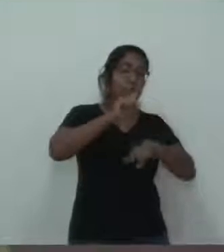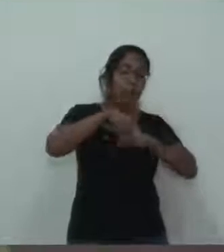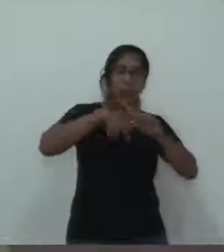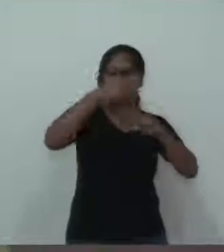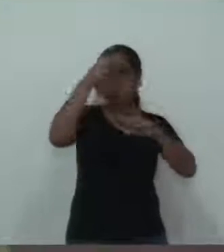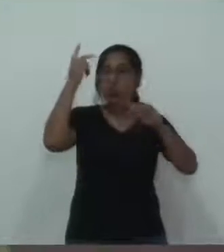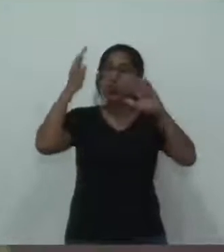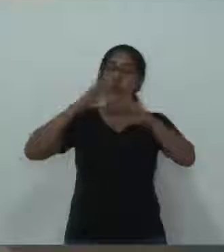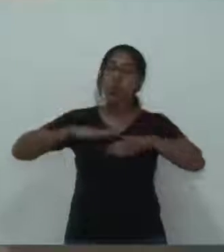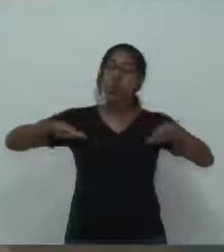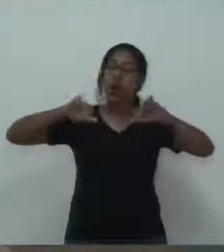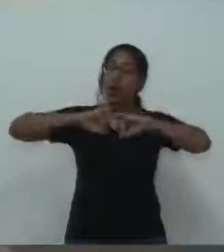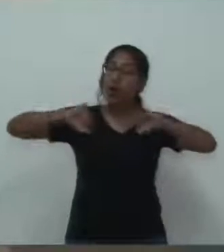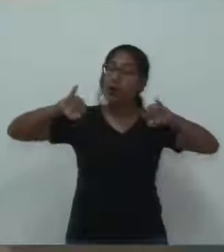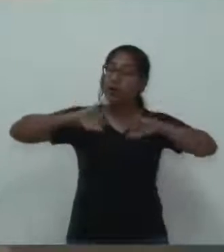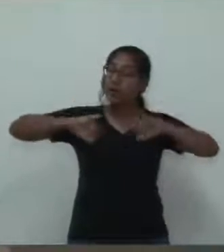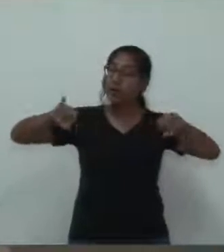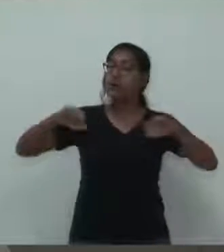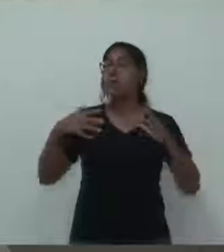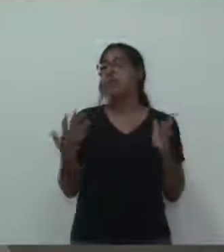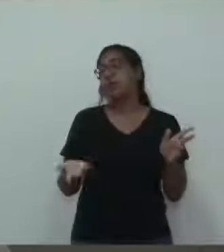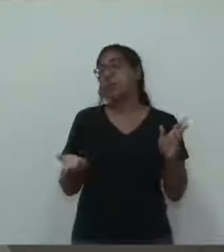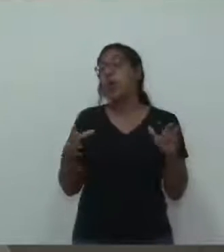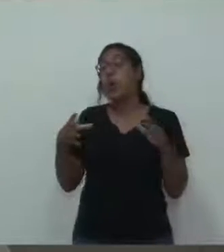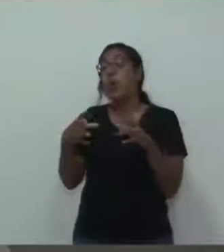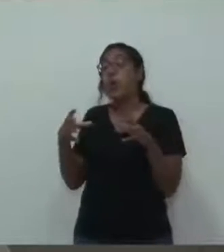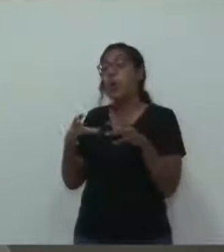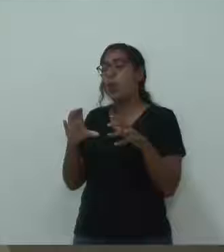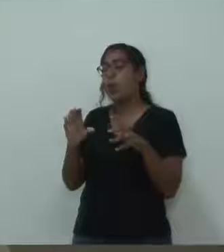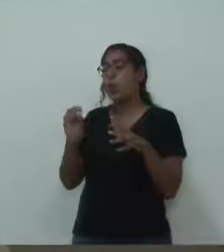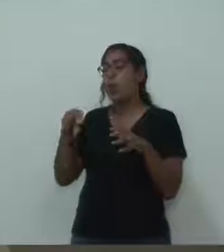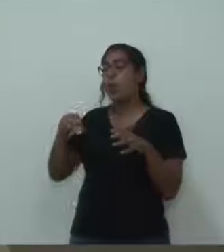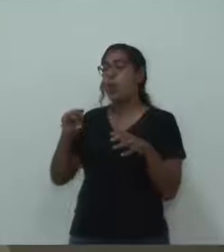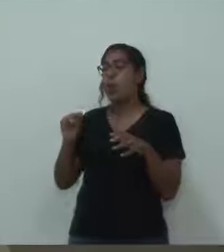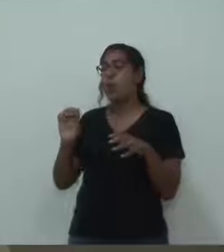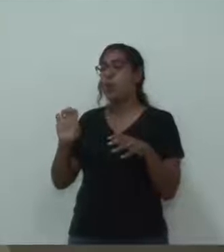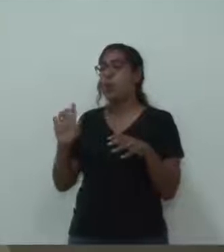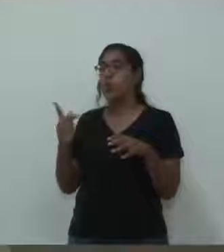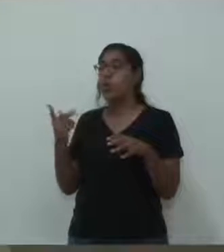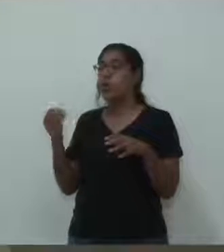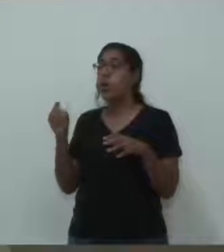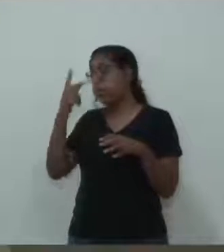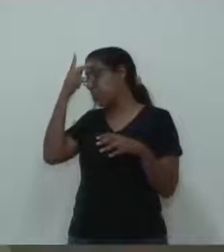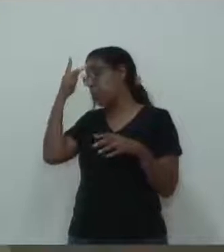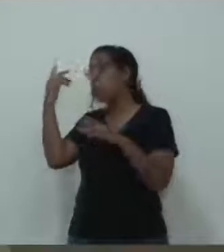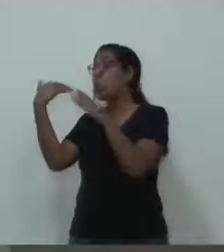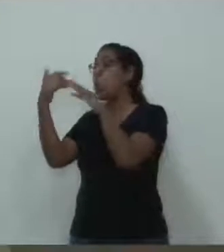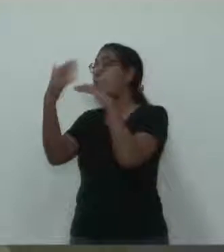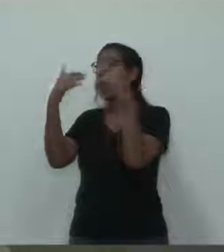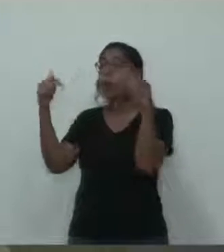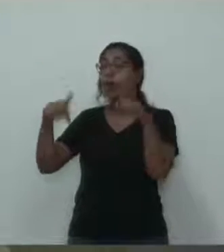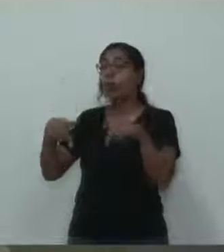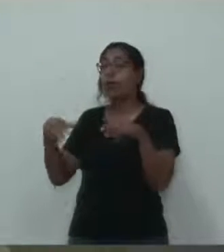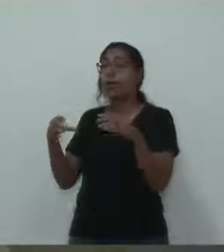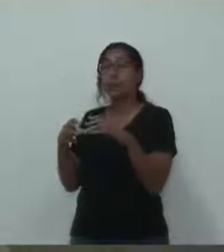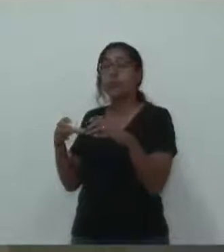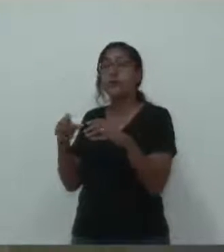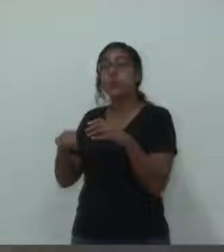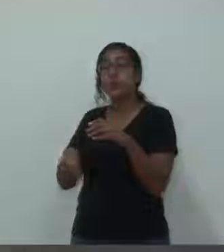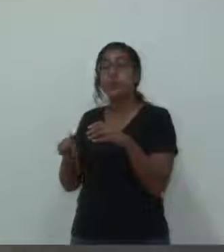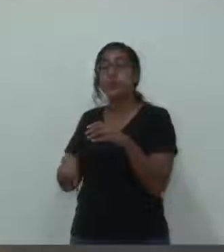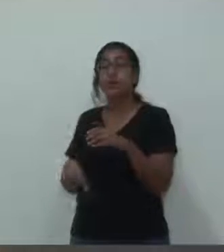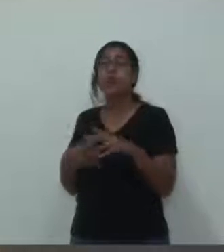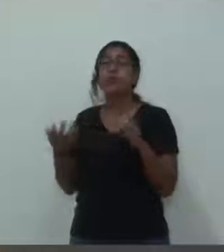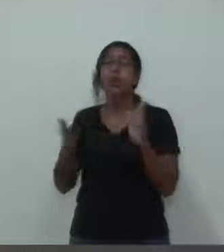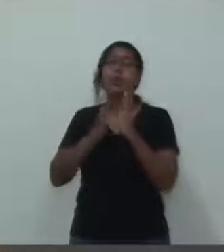já previsto nas emendas que a gente fez, a criação do conselho, que aí sim envolve todos os segmentos da sociedade. Então,